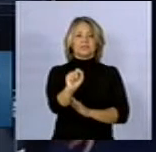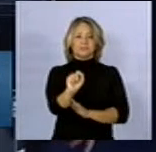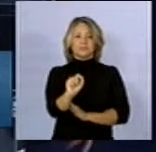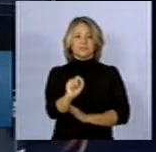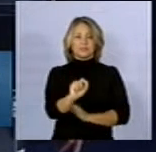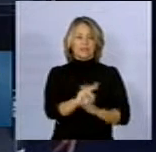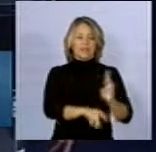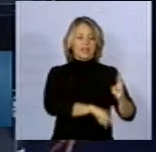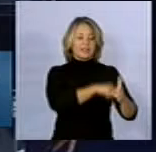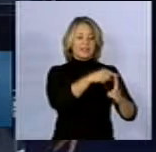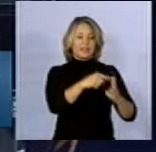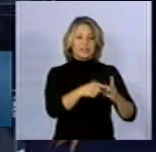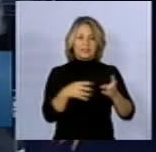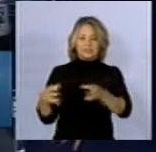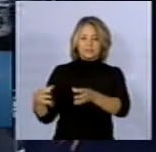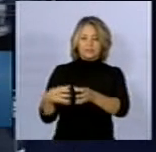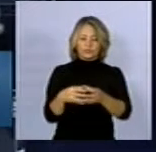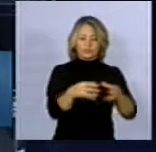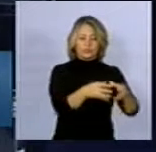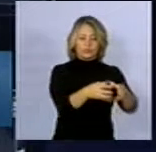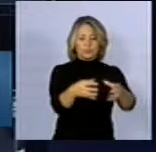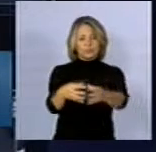três categorias